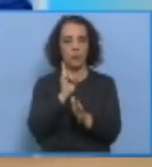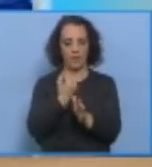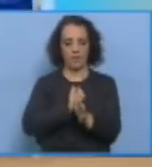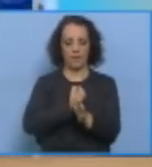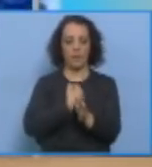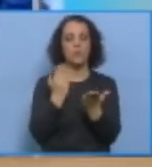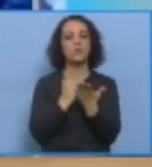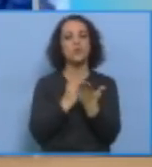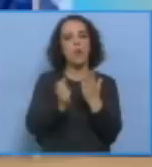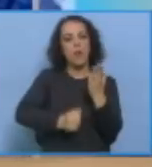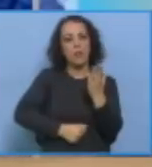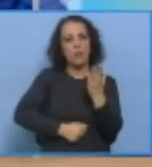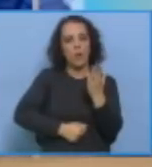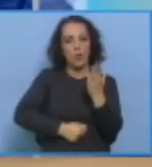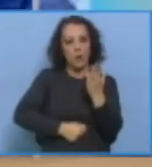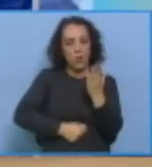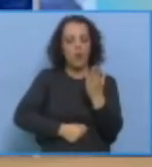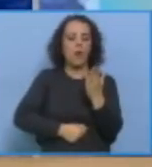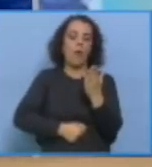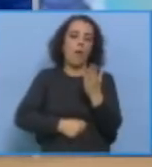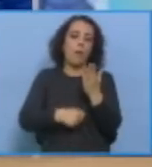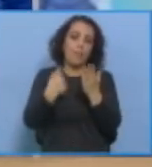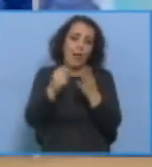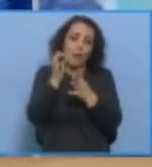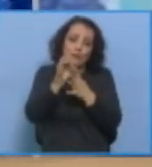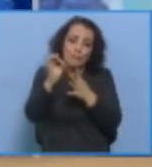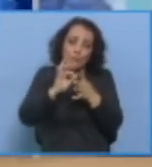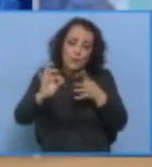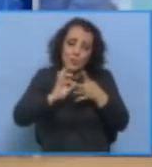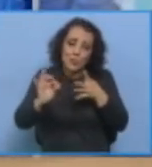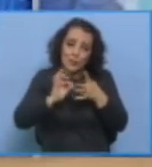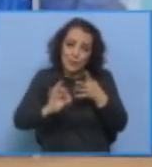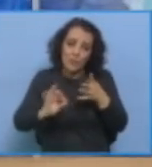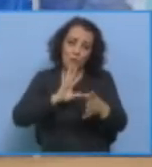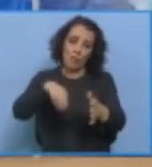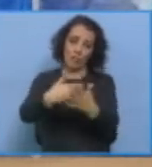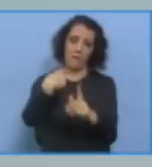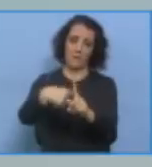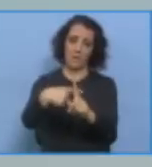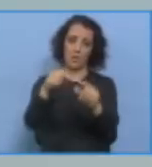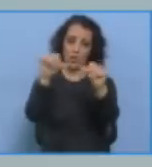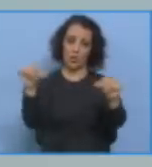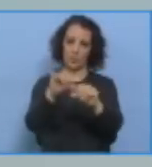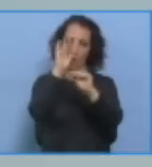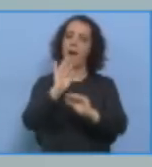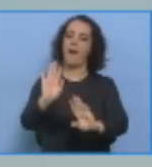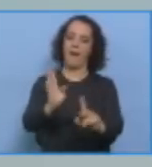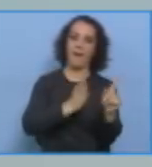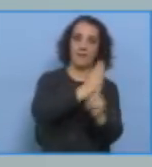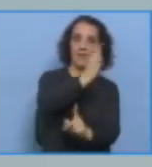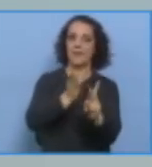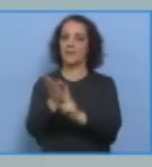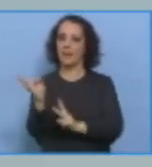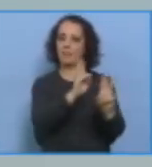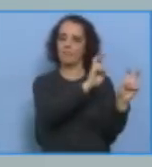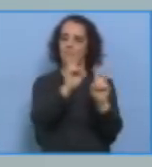escola católica, no que ela tem também de muito específico e de bom para ao sistema educativo. Vamos então por partes a cada um desses dois grandes tópicos